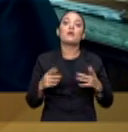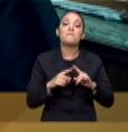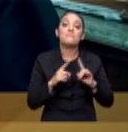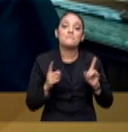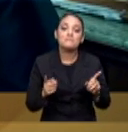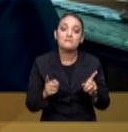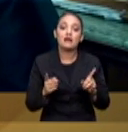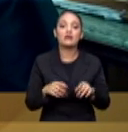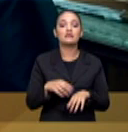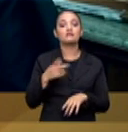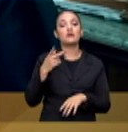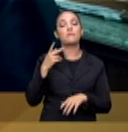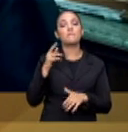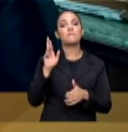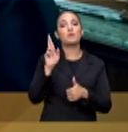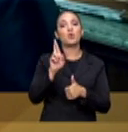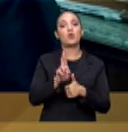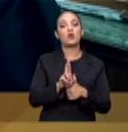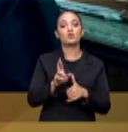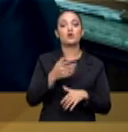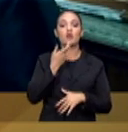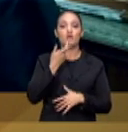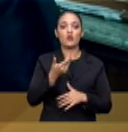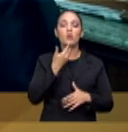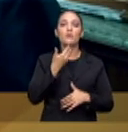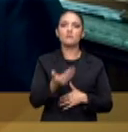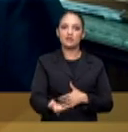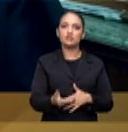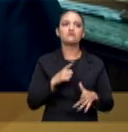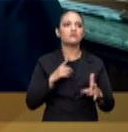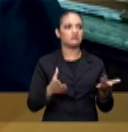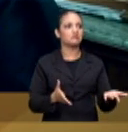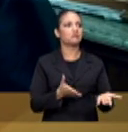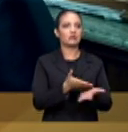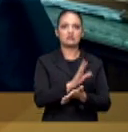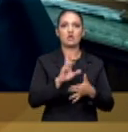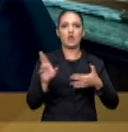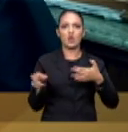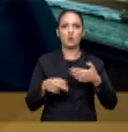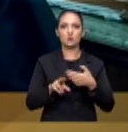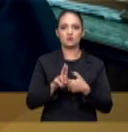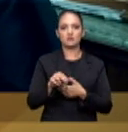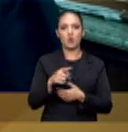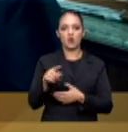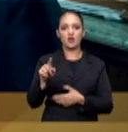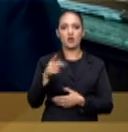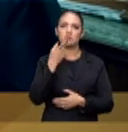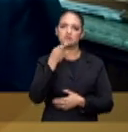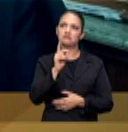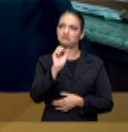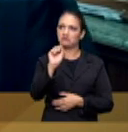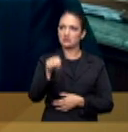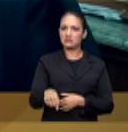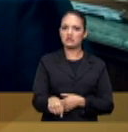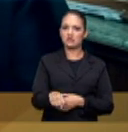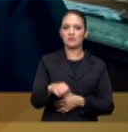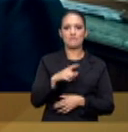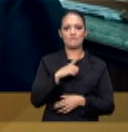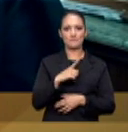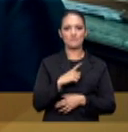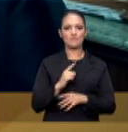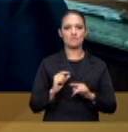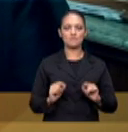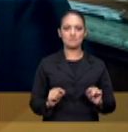pronunciou-se pelo provimento do recurso da União, entendendo que sim, que a a partir do